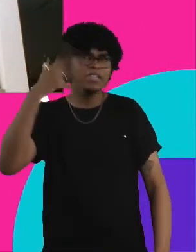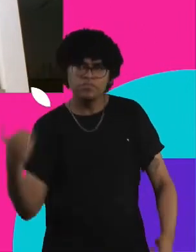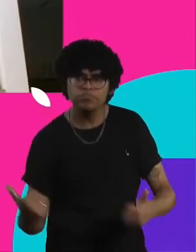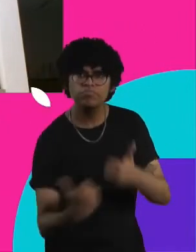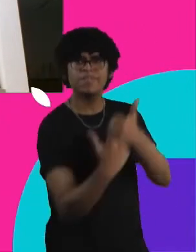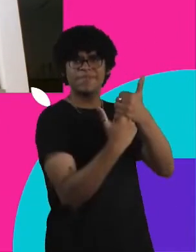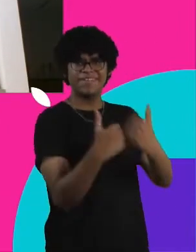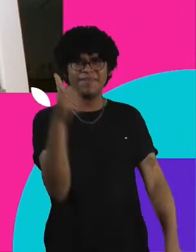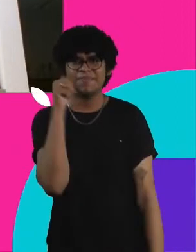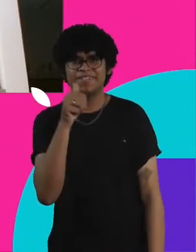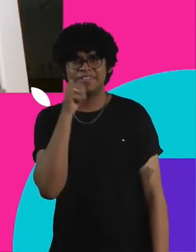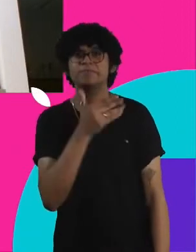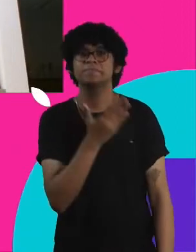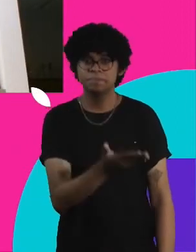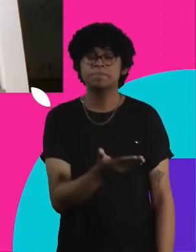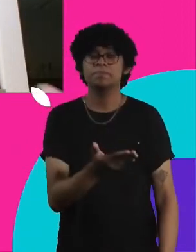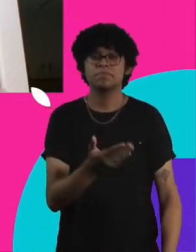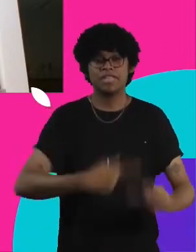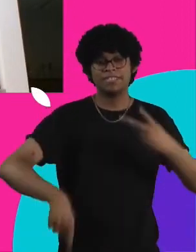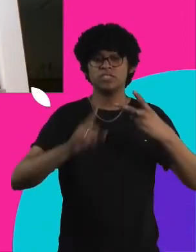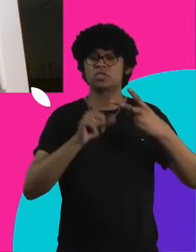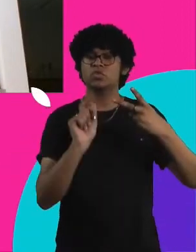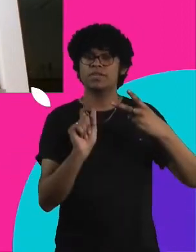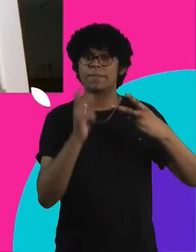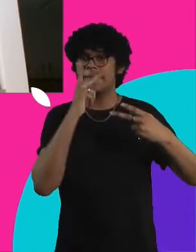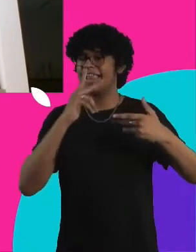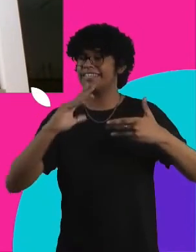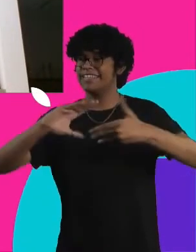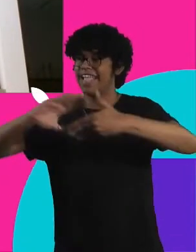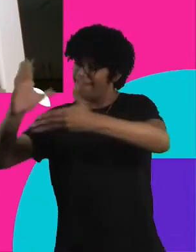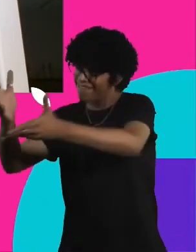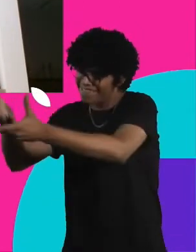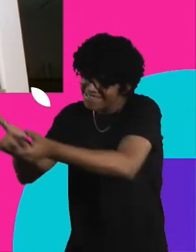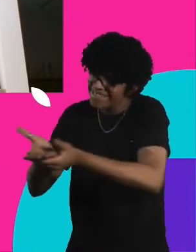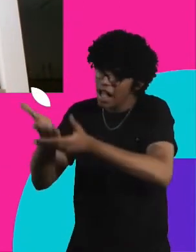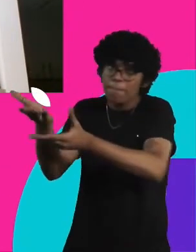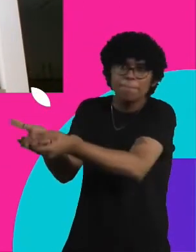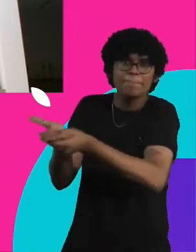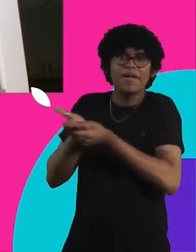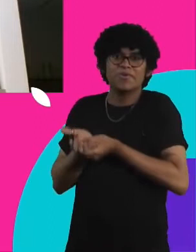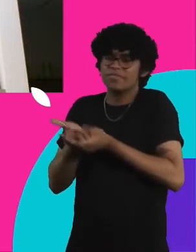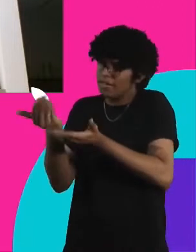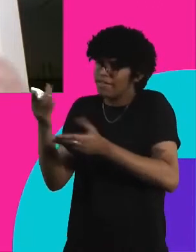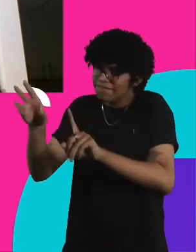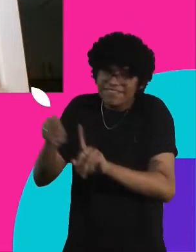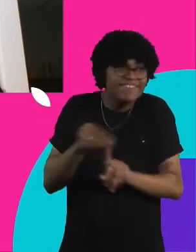mulheres. A segunda coisa que a gente fez foi segurar na mão, que a gente fala aqui. Foi formar micro-redes